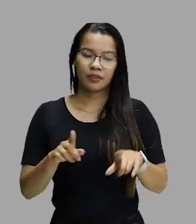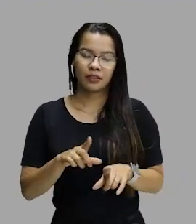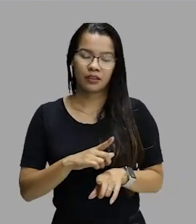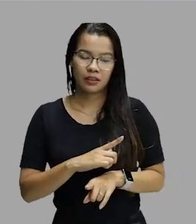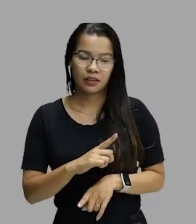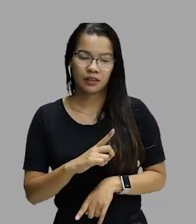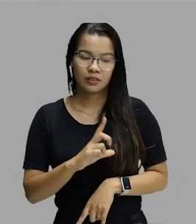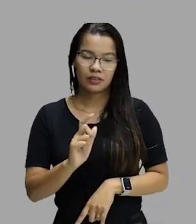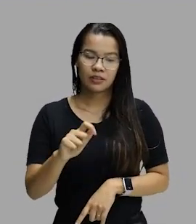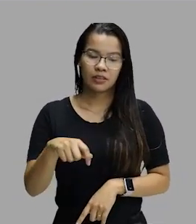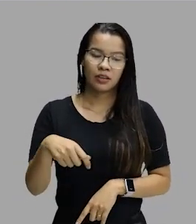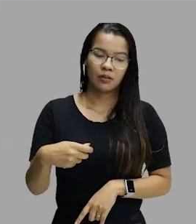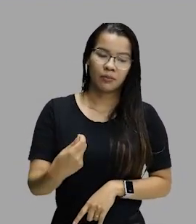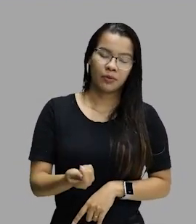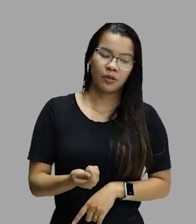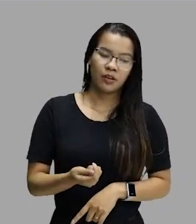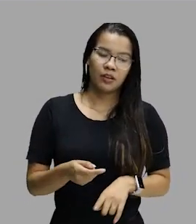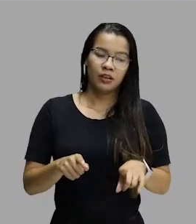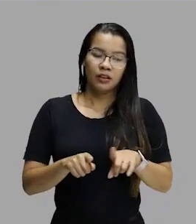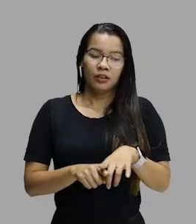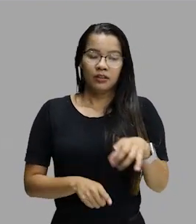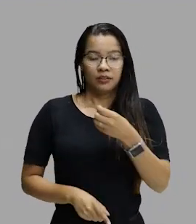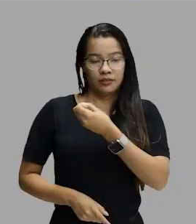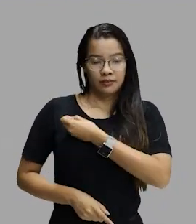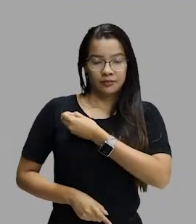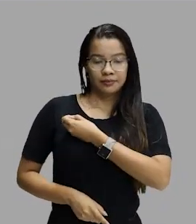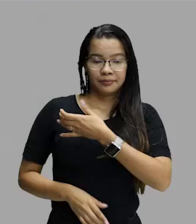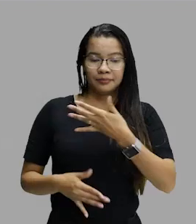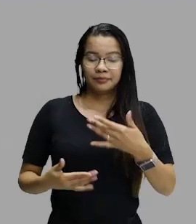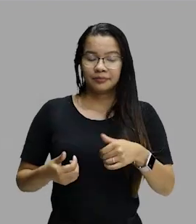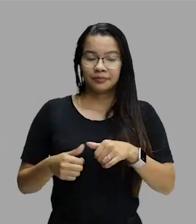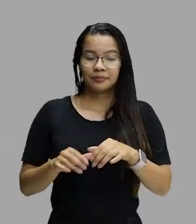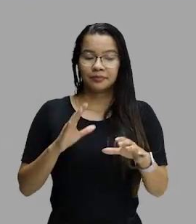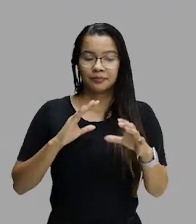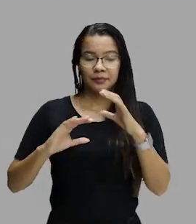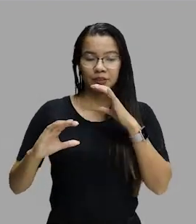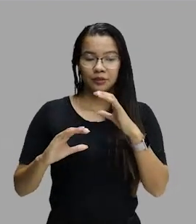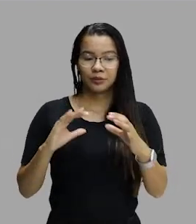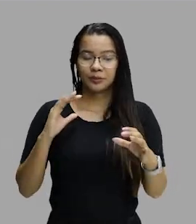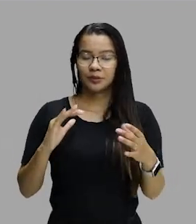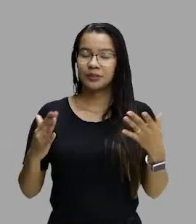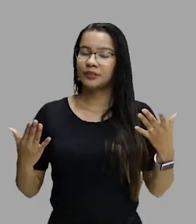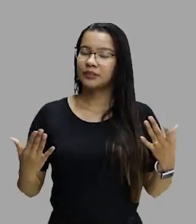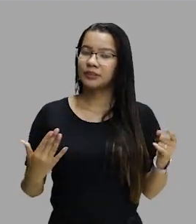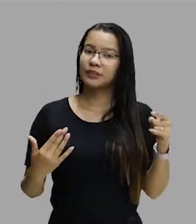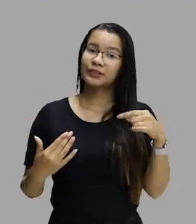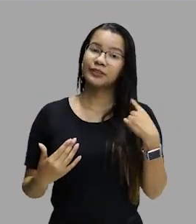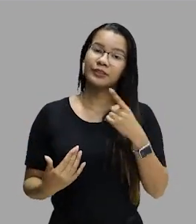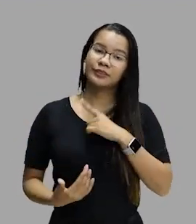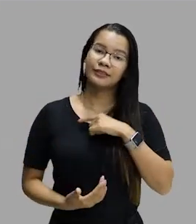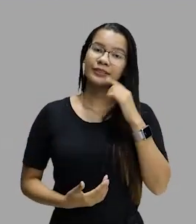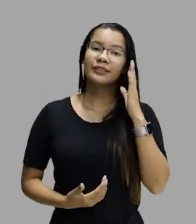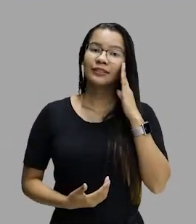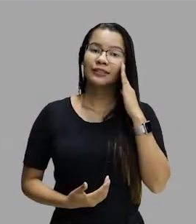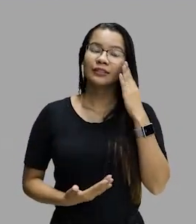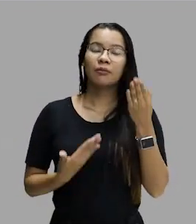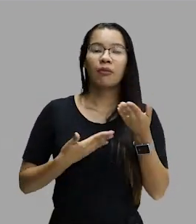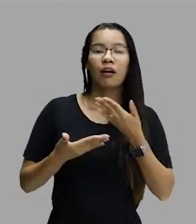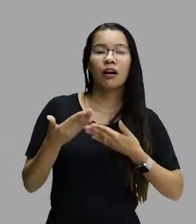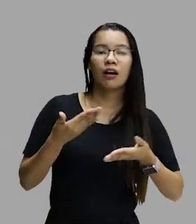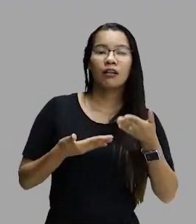símbolos, que mais? Números. Então, está havendo um diálogo. E é aí que nós entendemos a